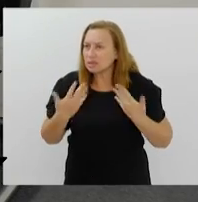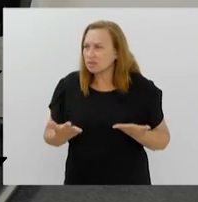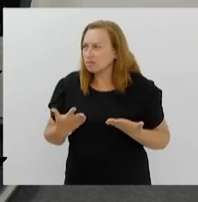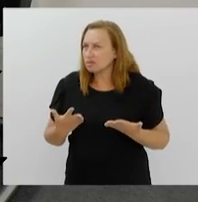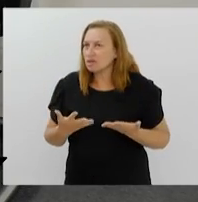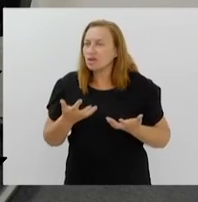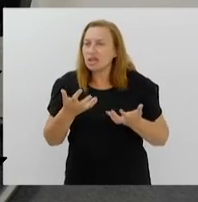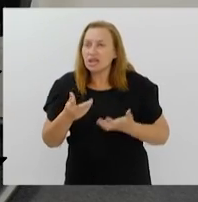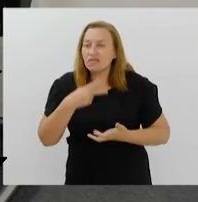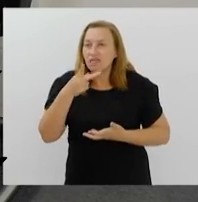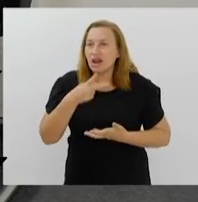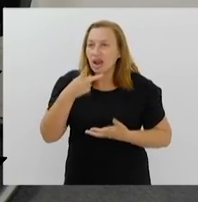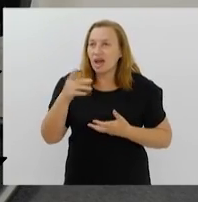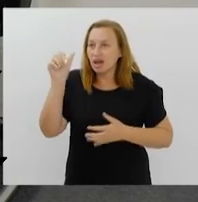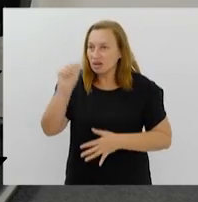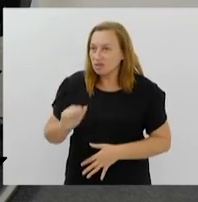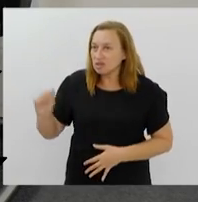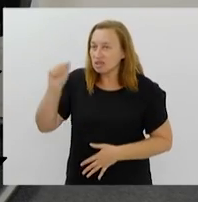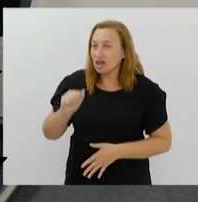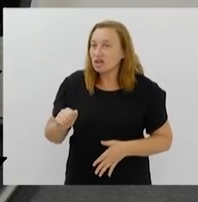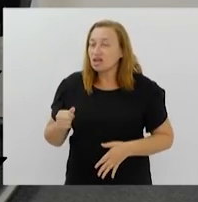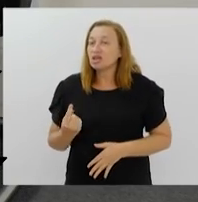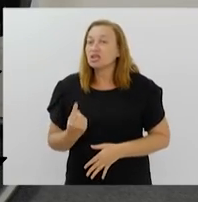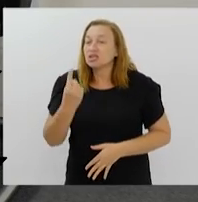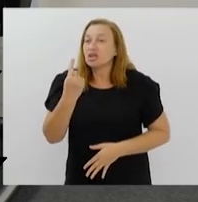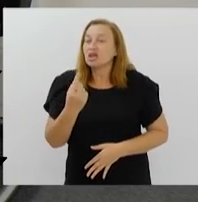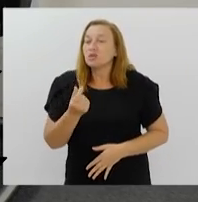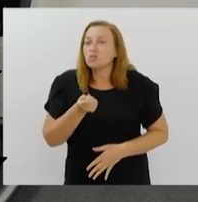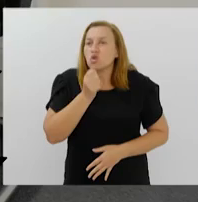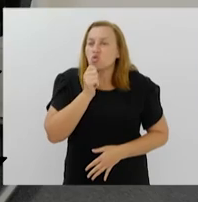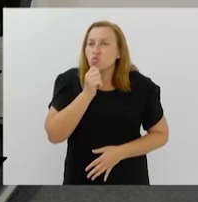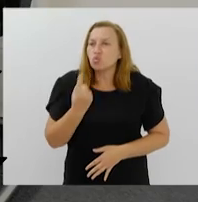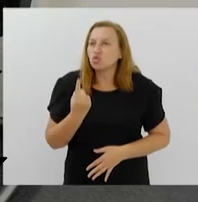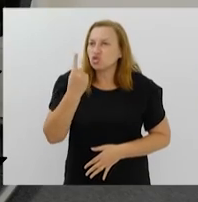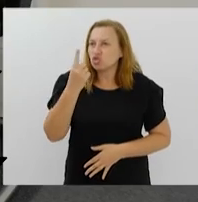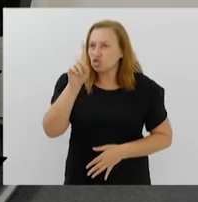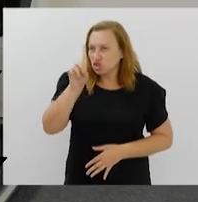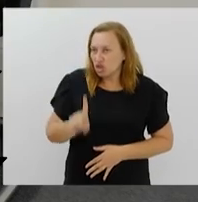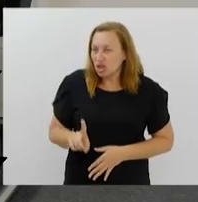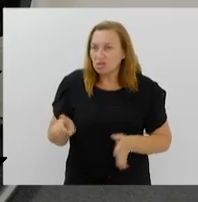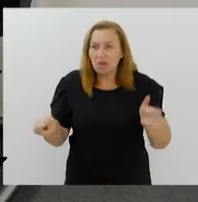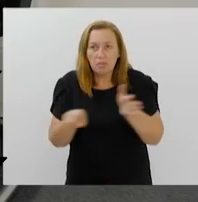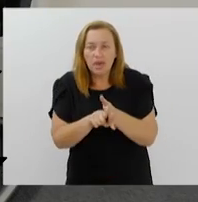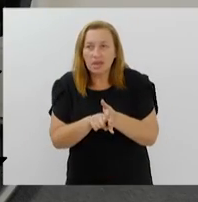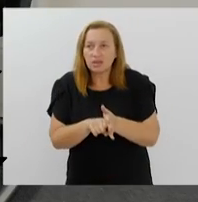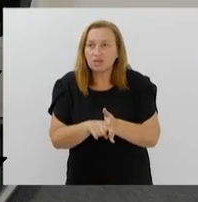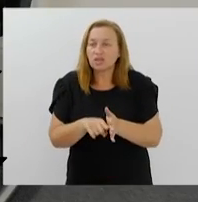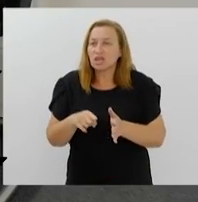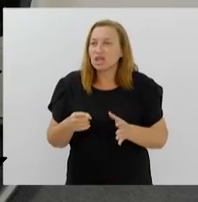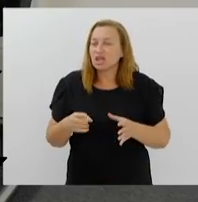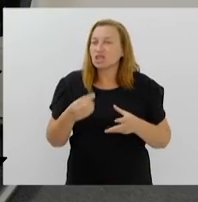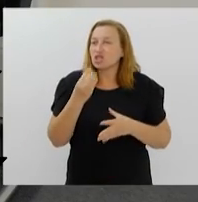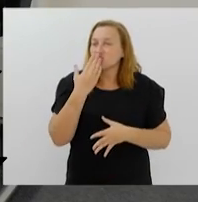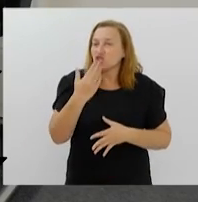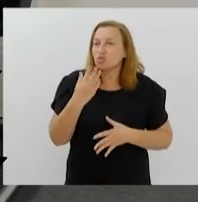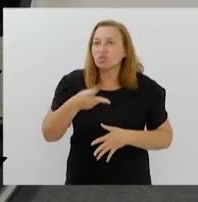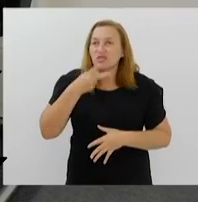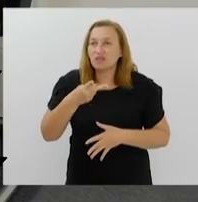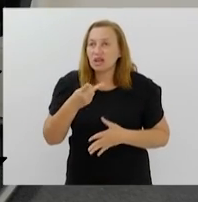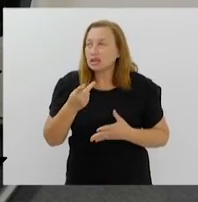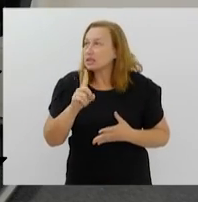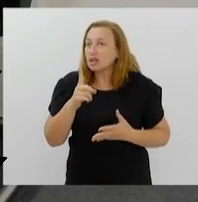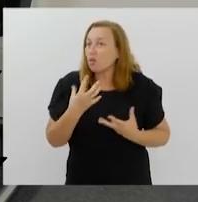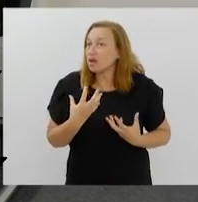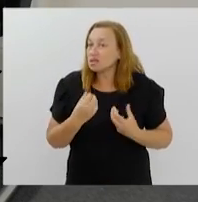dizer que Associação nenhum direito a menos repudia esse tipo de colocação e que nós não consideramos terapia de